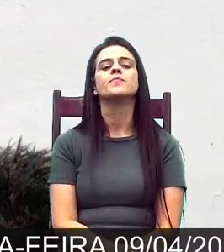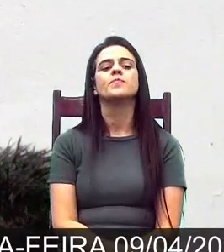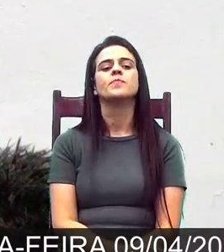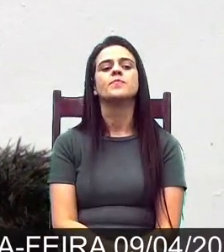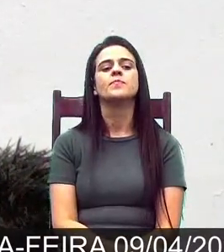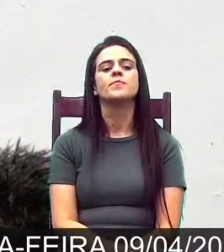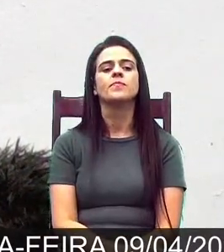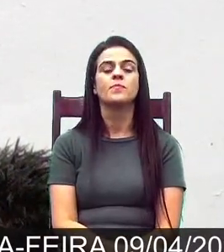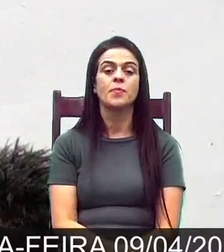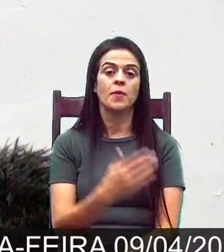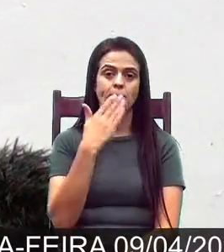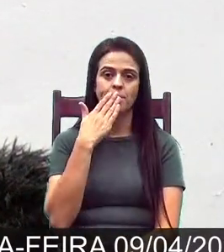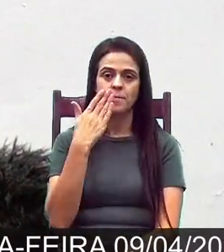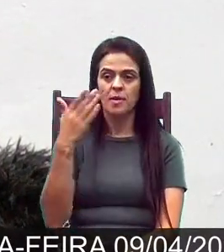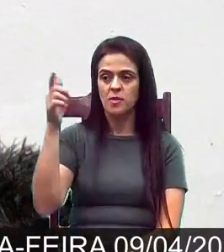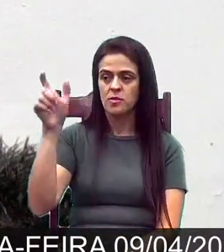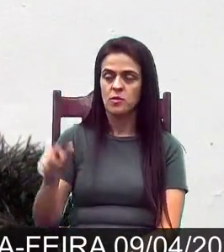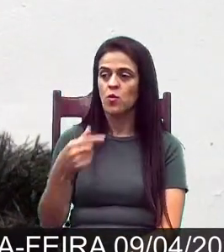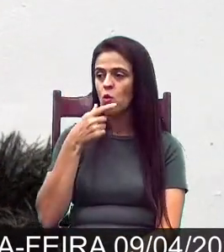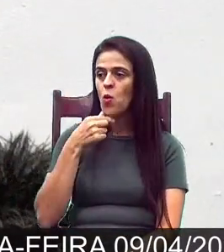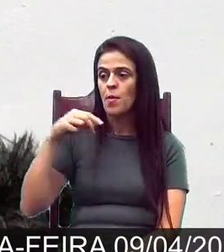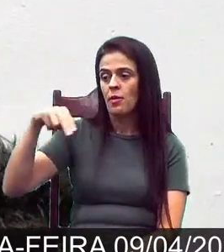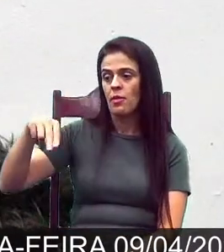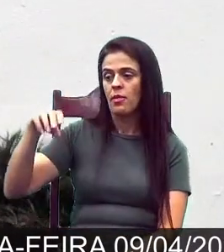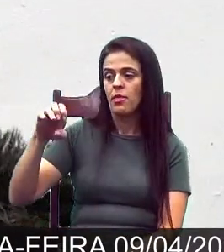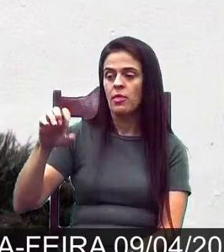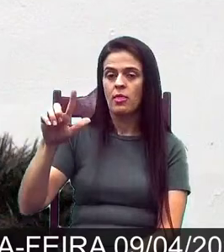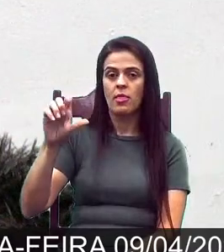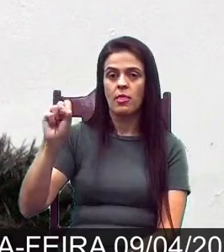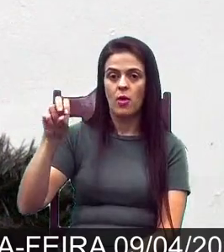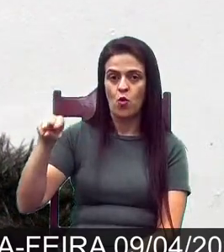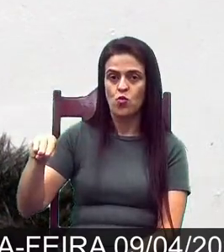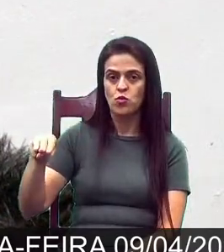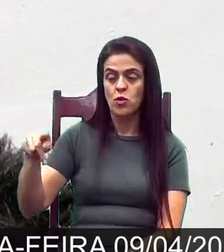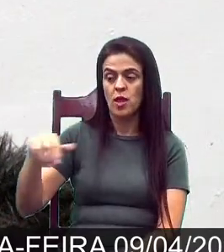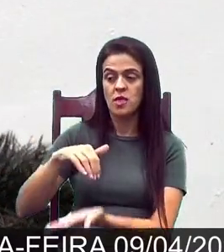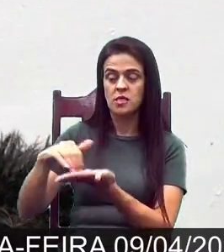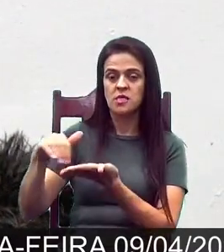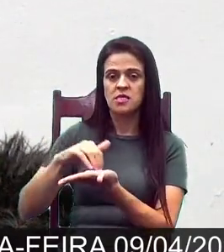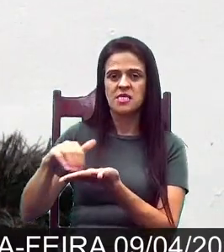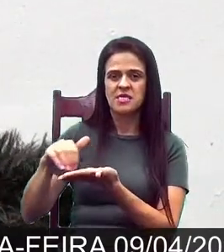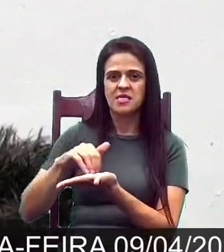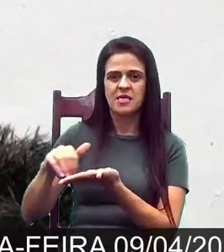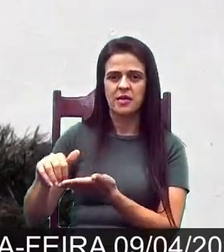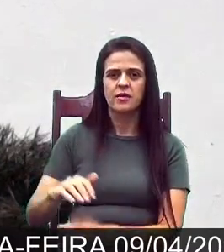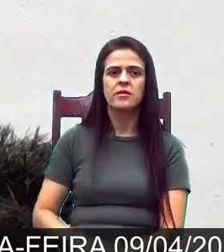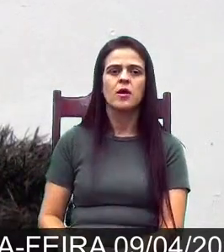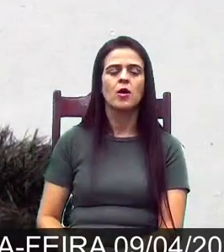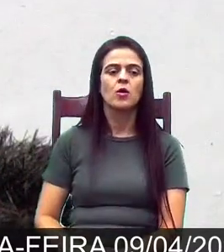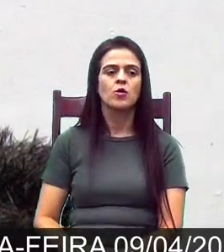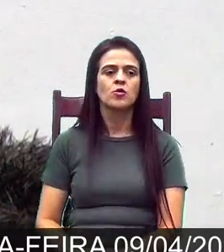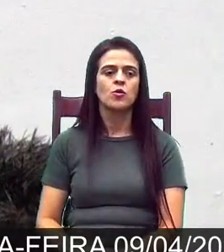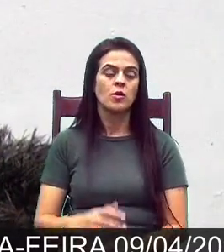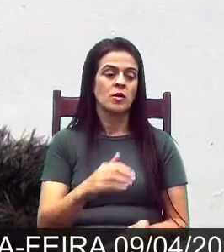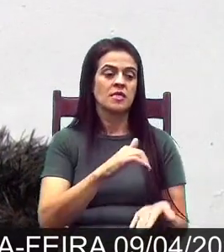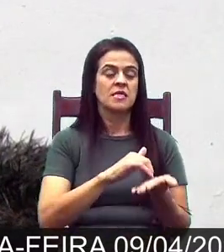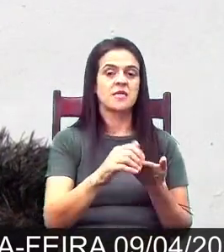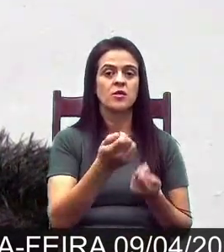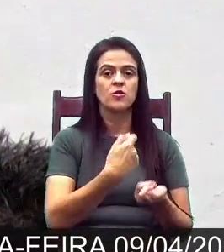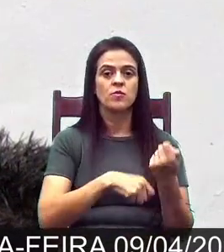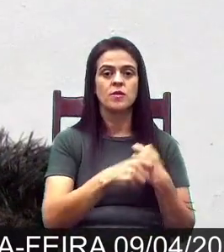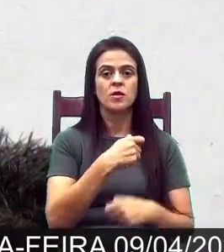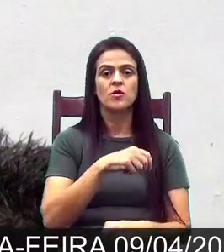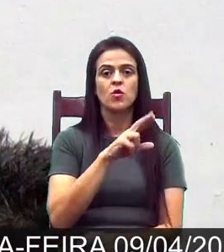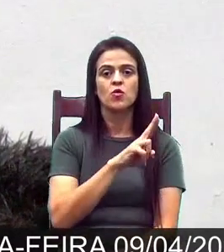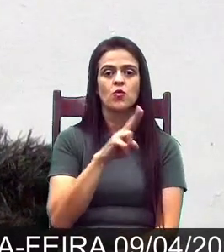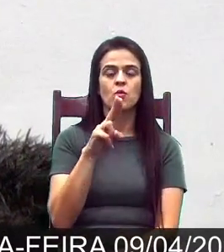encaminhá-lo ao senhor Nelson Martins Faiadio, nosso secretário. Também o nosso secretário municipal de Finanças, senhor Elcio